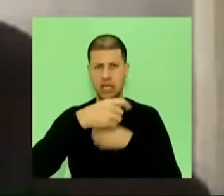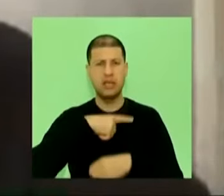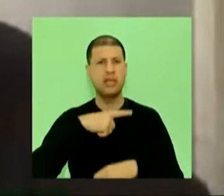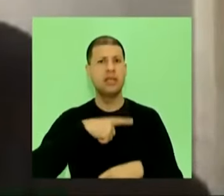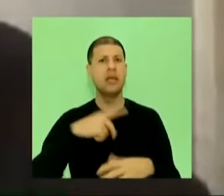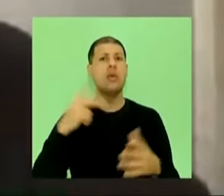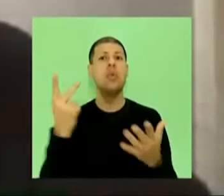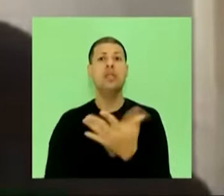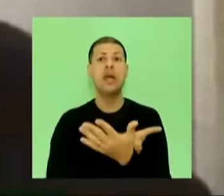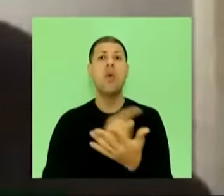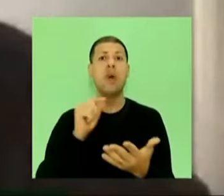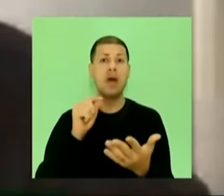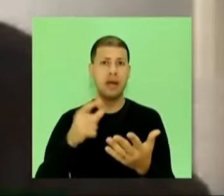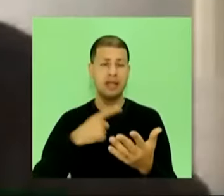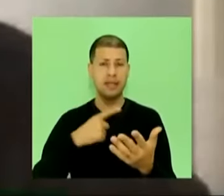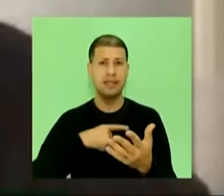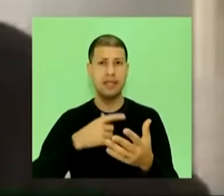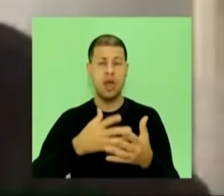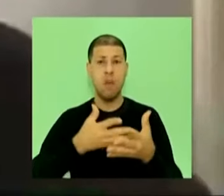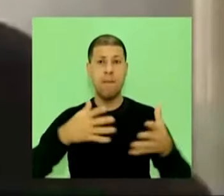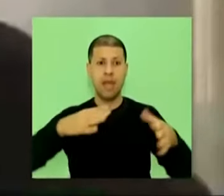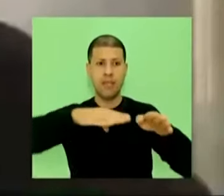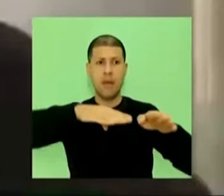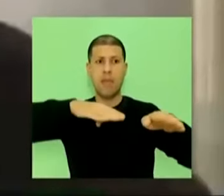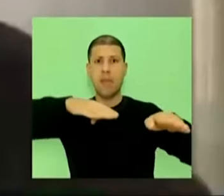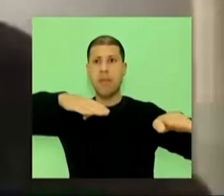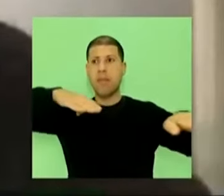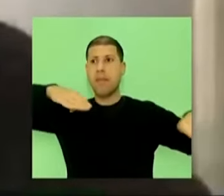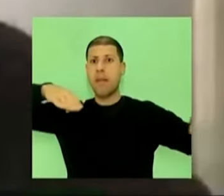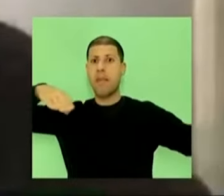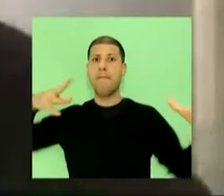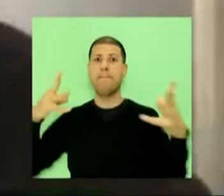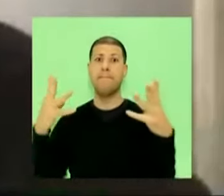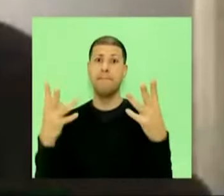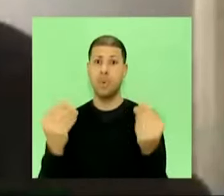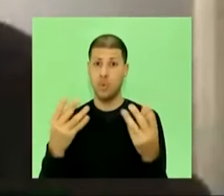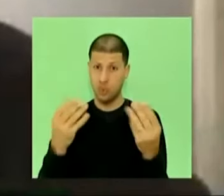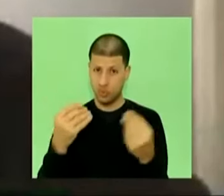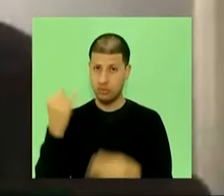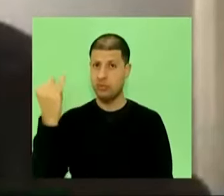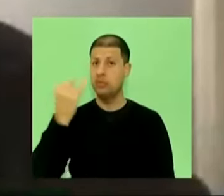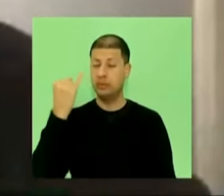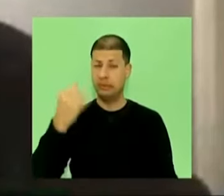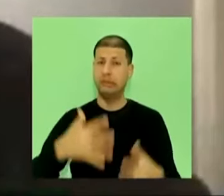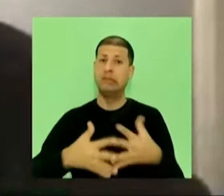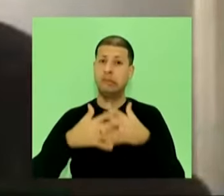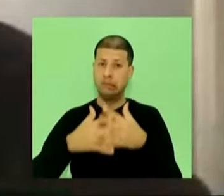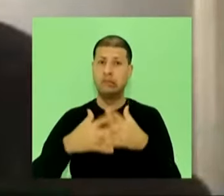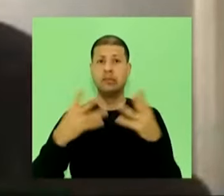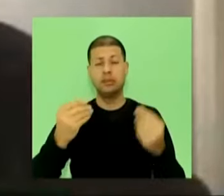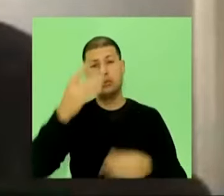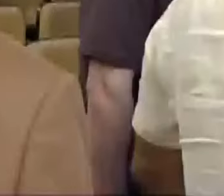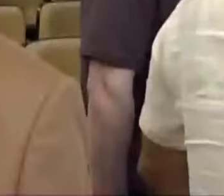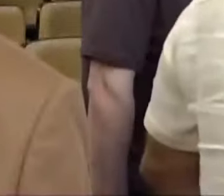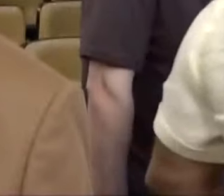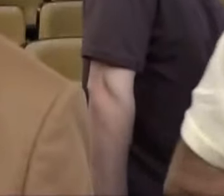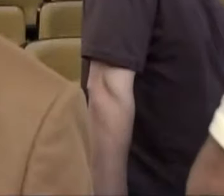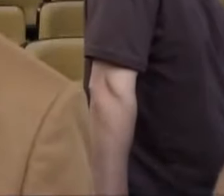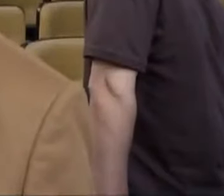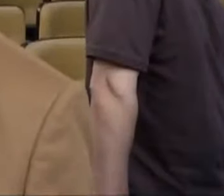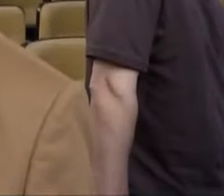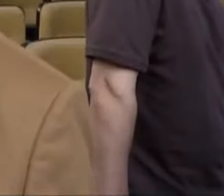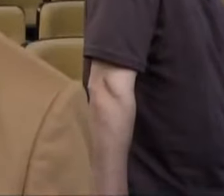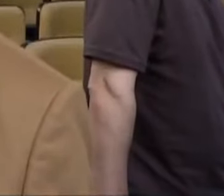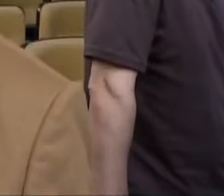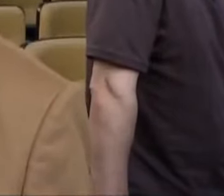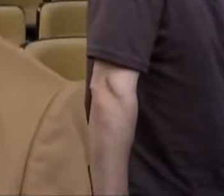causado um aumento de tráfego é bastante importante, prejudicando bastante as pessoas que moram na região. E nós que